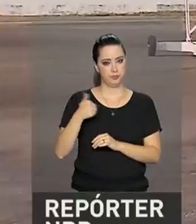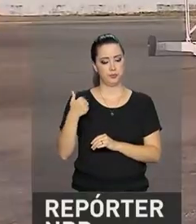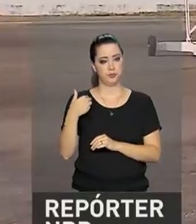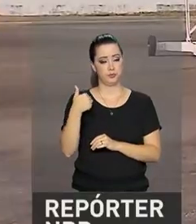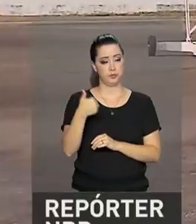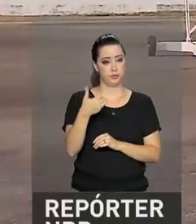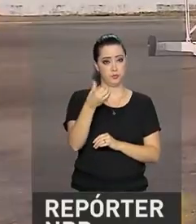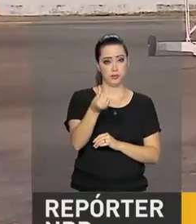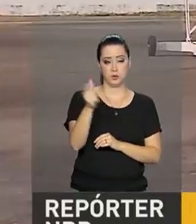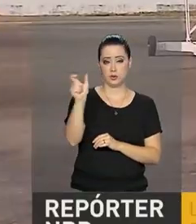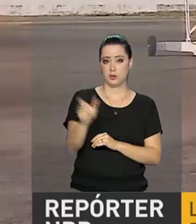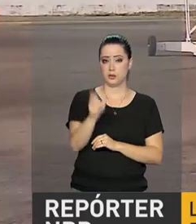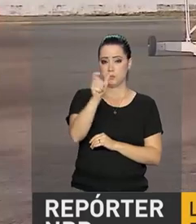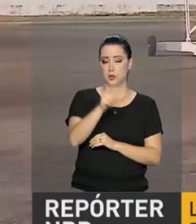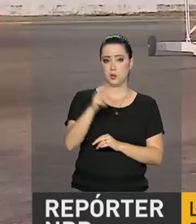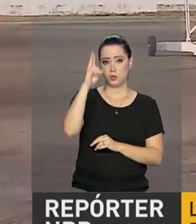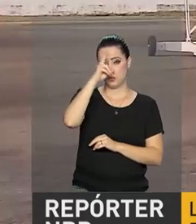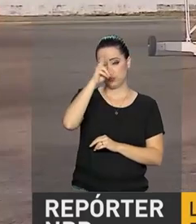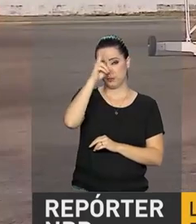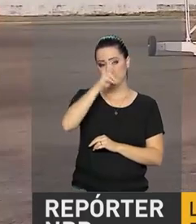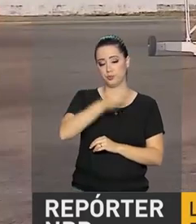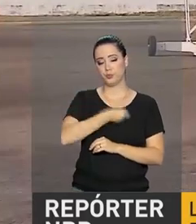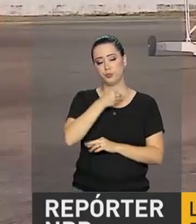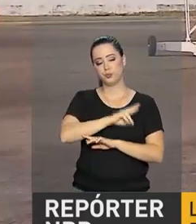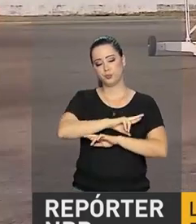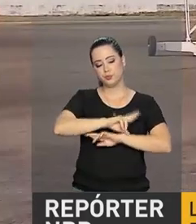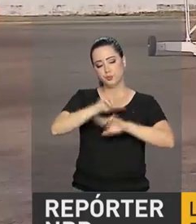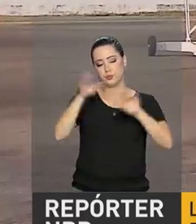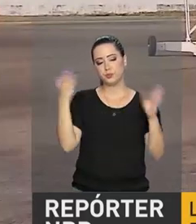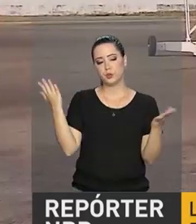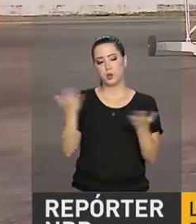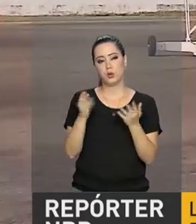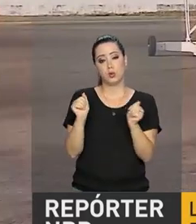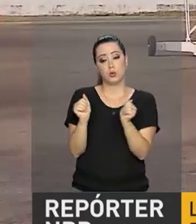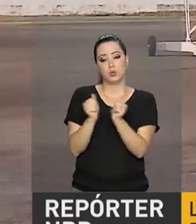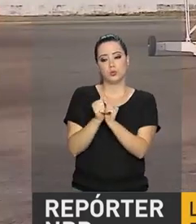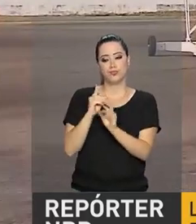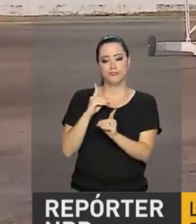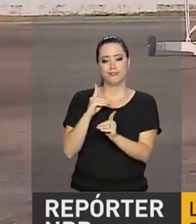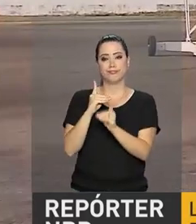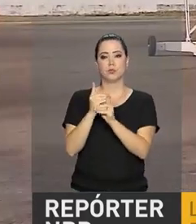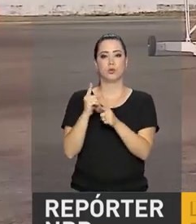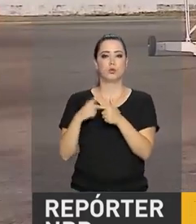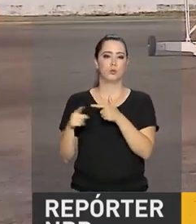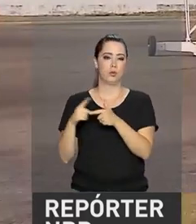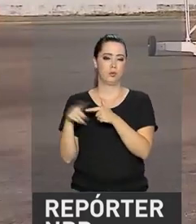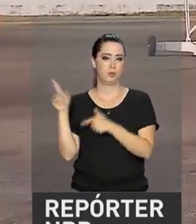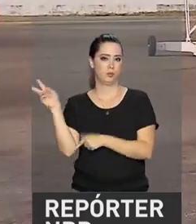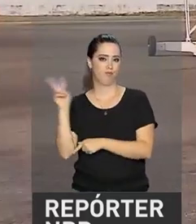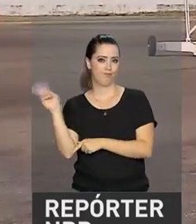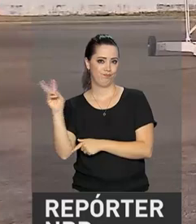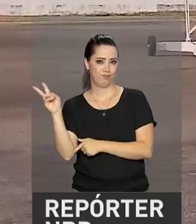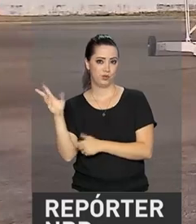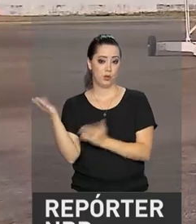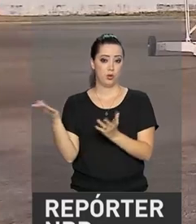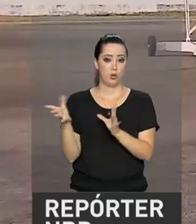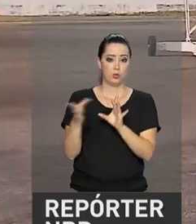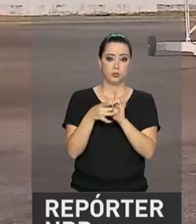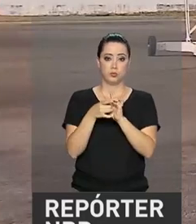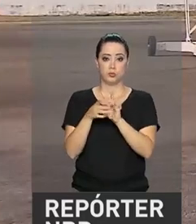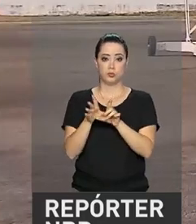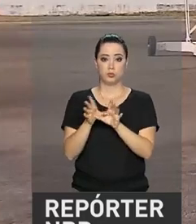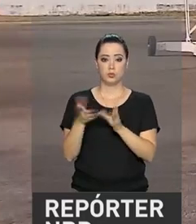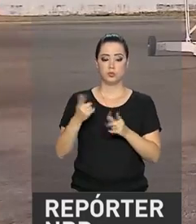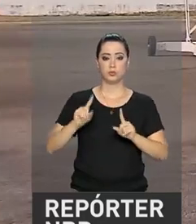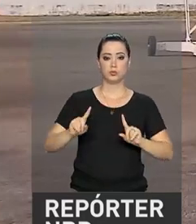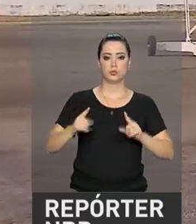116 pessoas com histórias de vida distintas que se cruzaram quando a Venezuela entrou em crise e agora se juntam no desafio